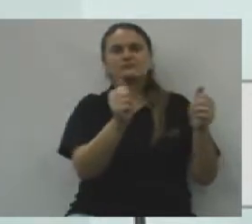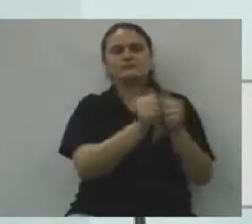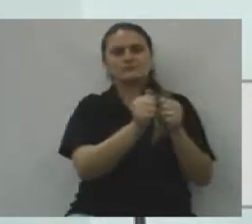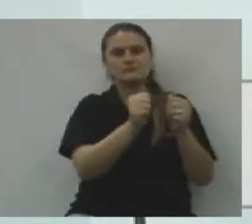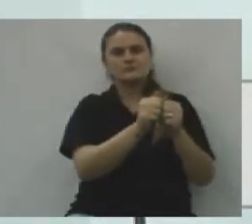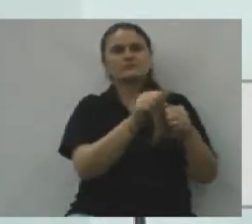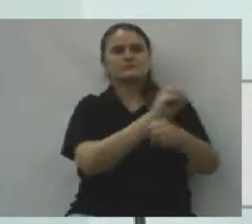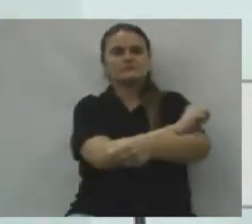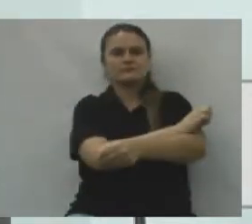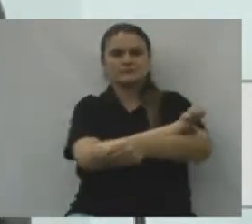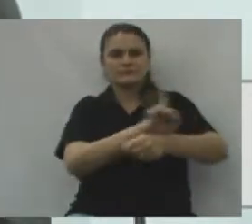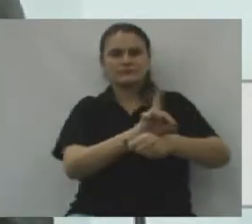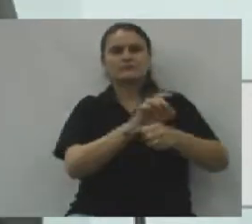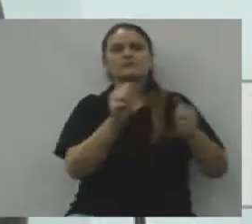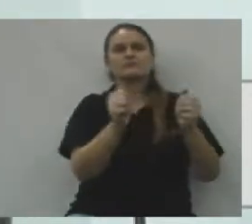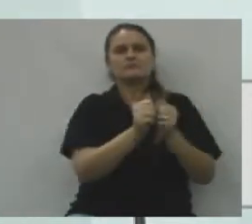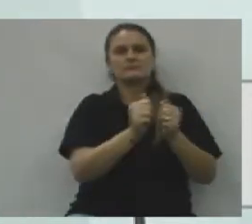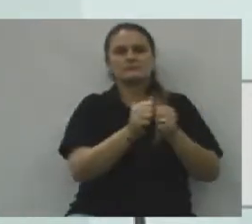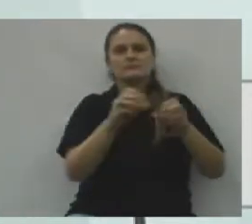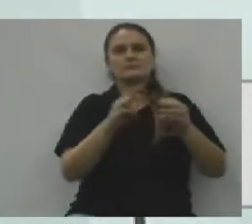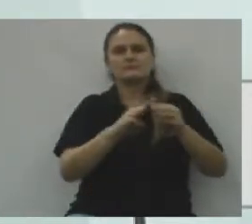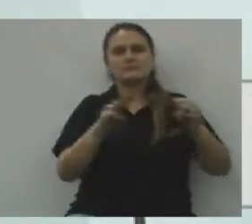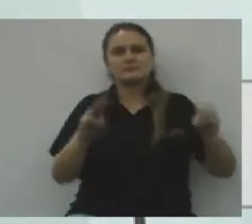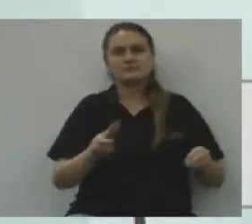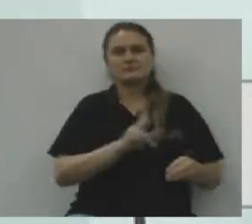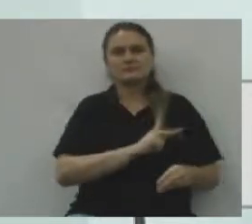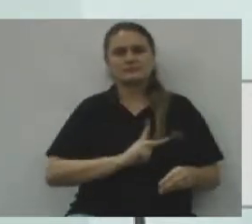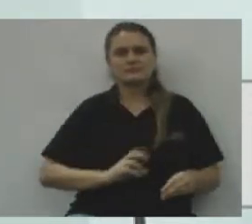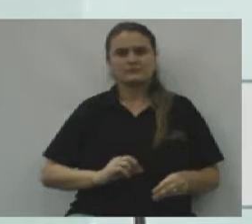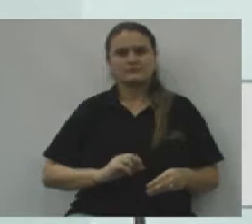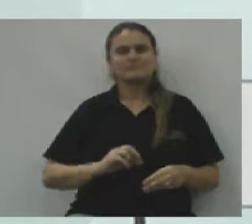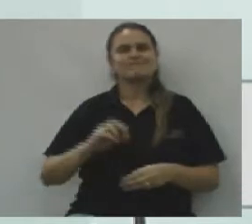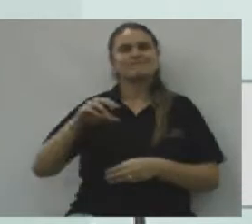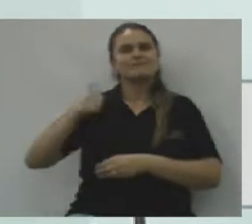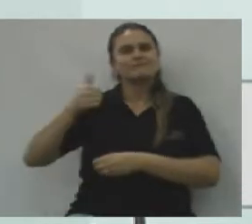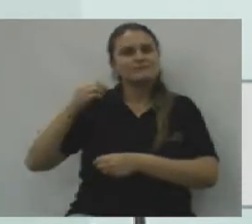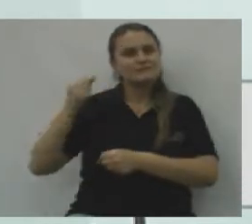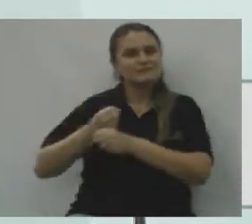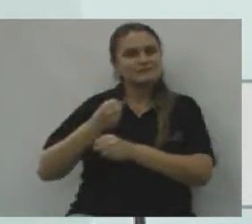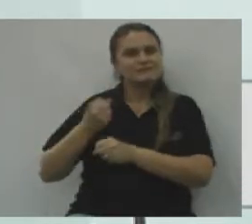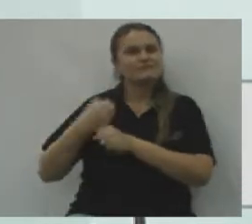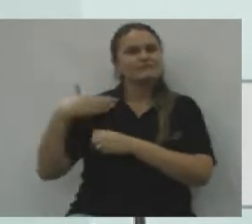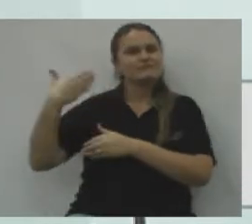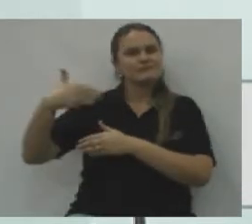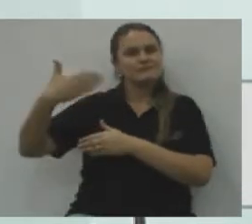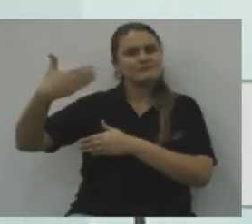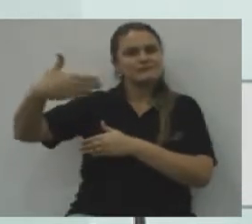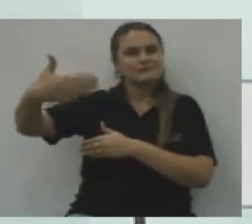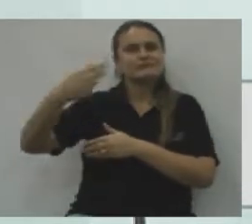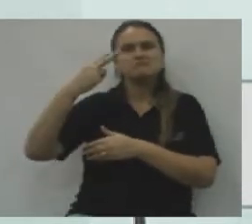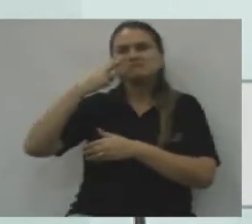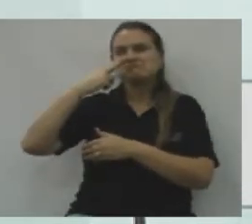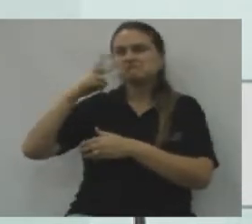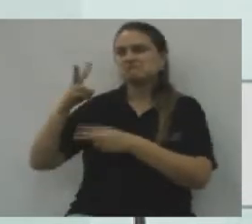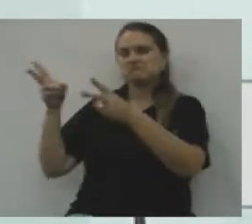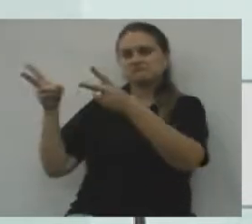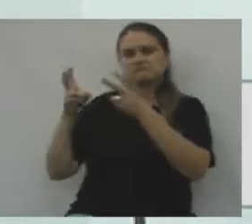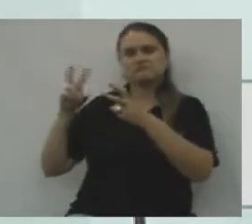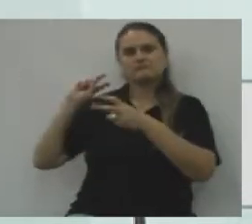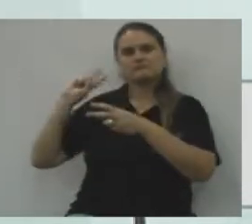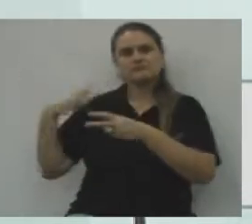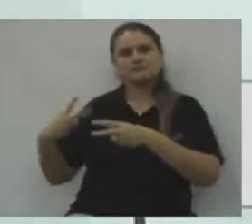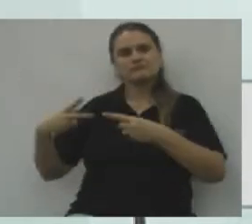com o Ministério Público. E 10 anos depois, temos a grata satisfação de verificar os senhores debatendo esse tema na Casa